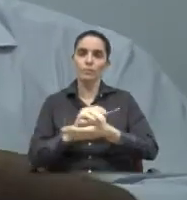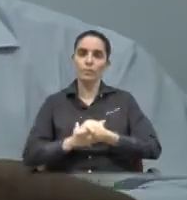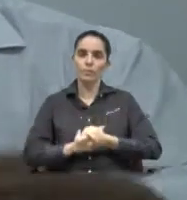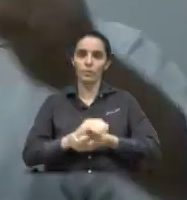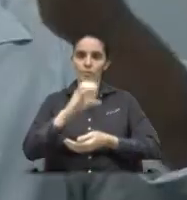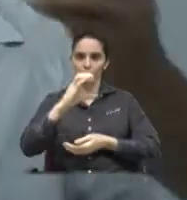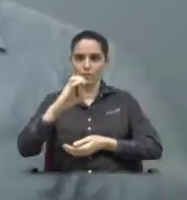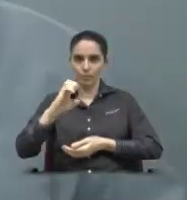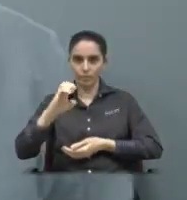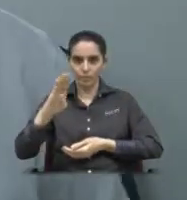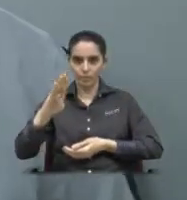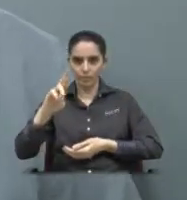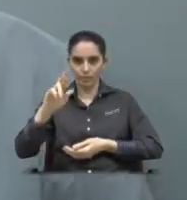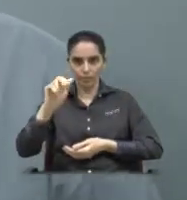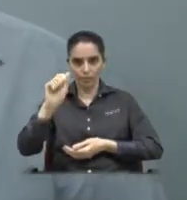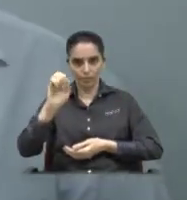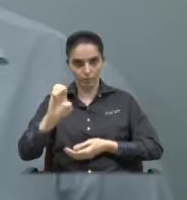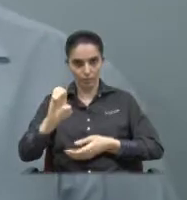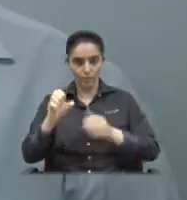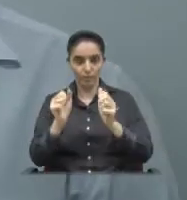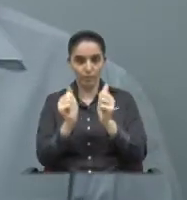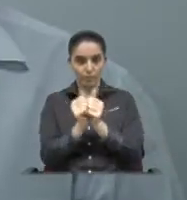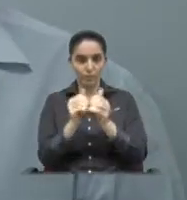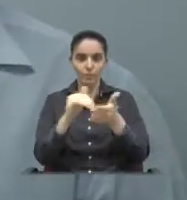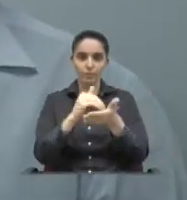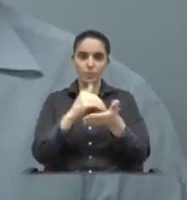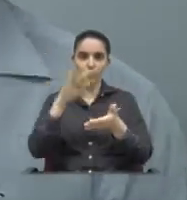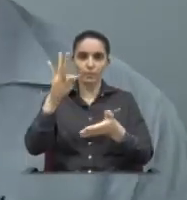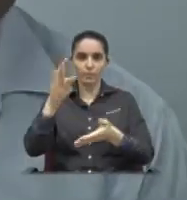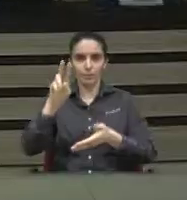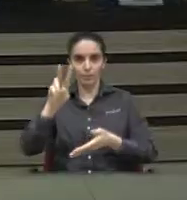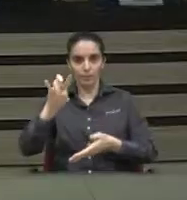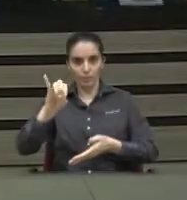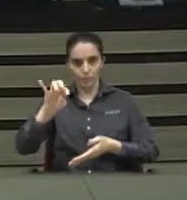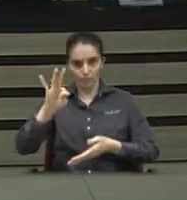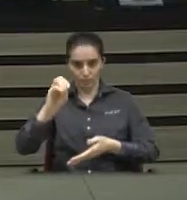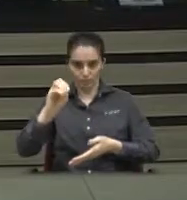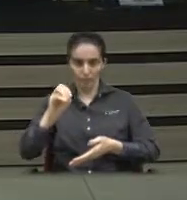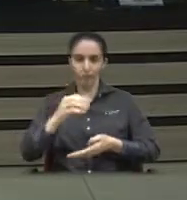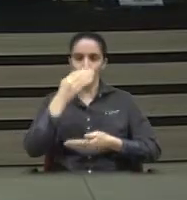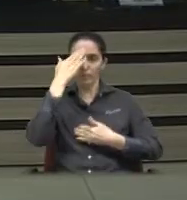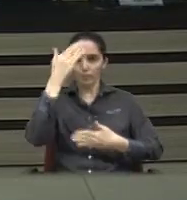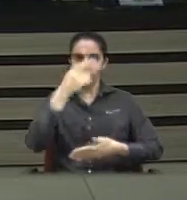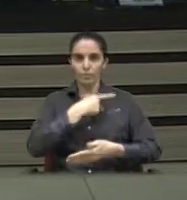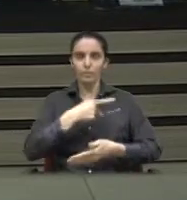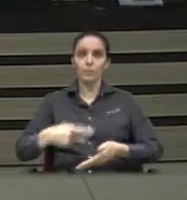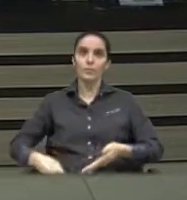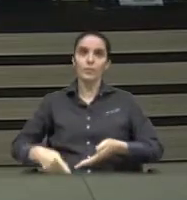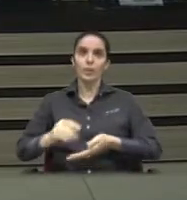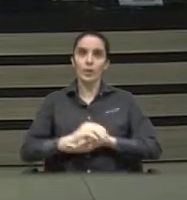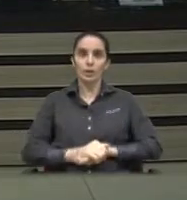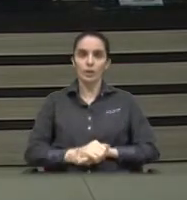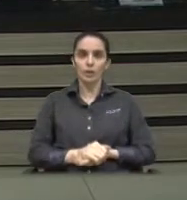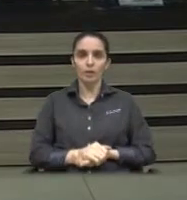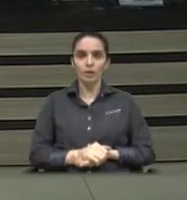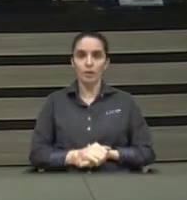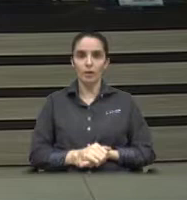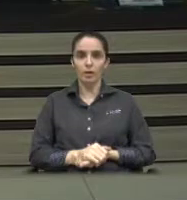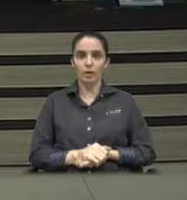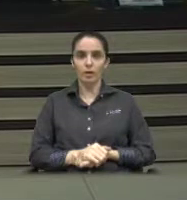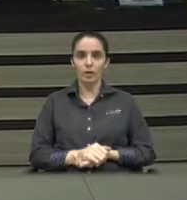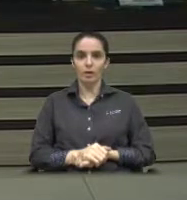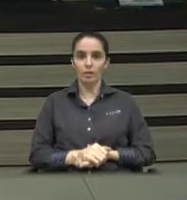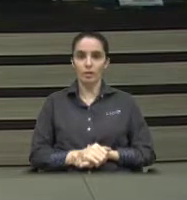Sebrae, junto com o secretário Tito. Boa noite a todos. Obrigado, presidente. Questão de ordem, senhor presidente. Questão